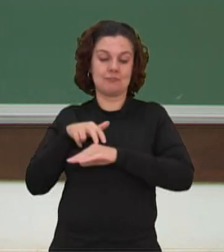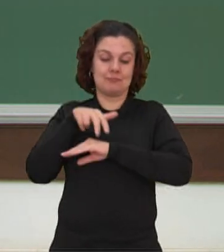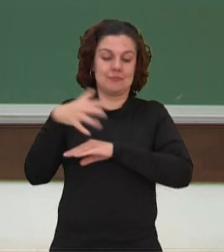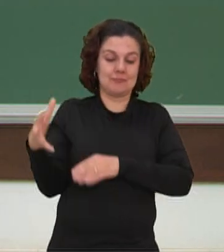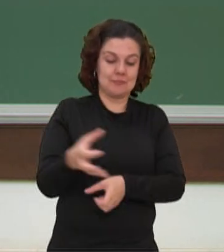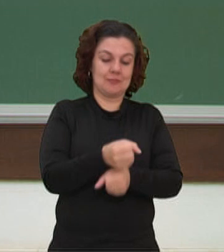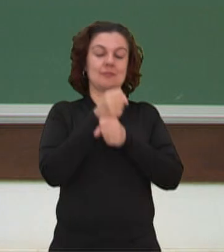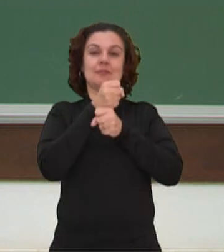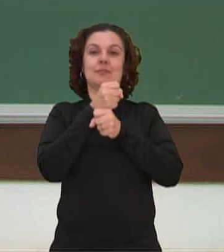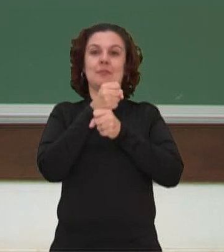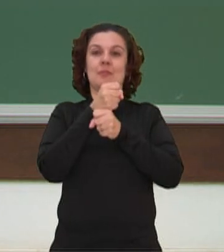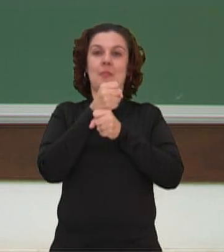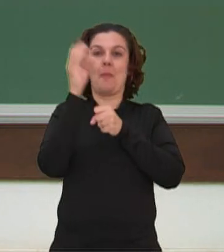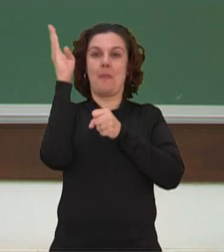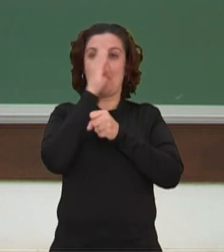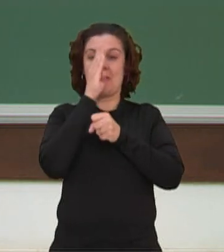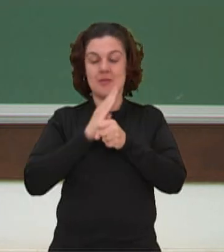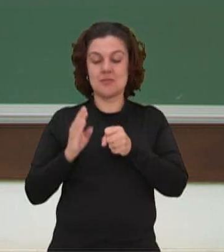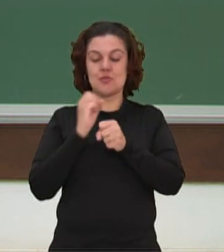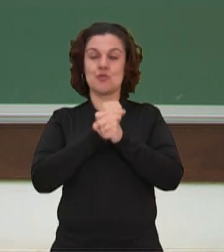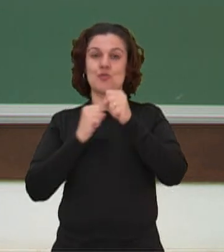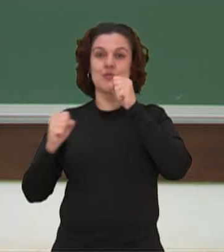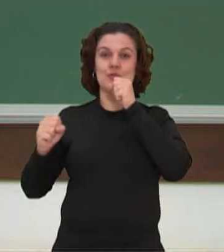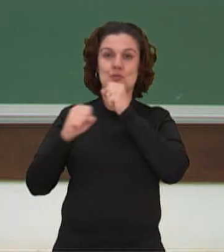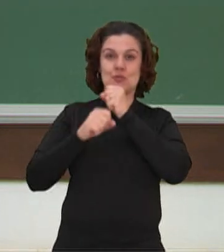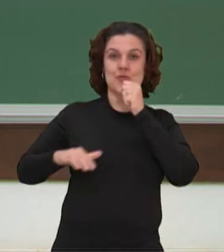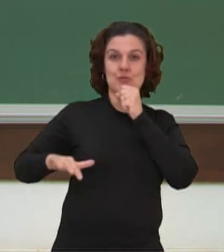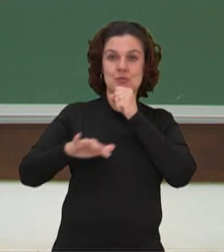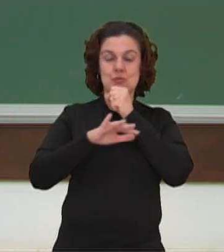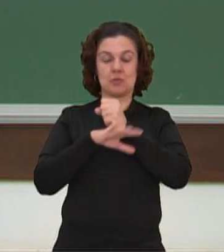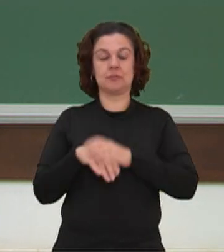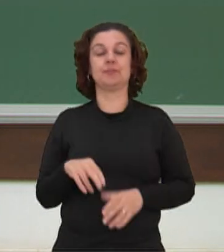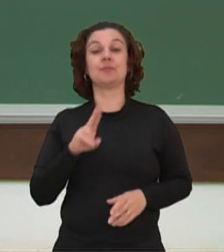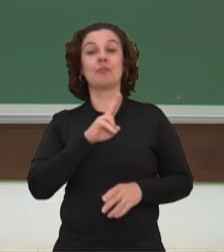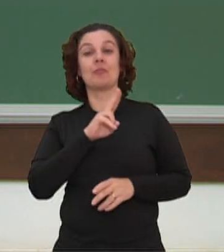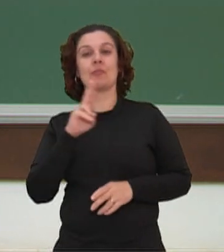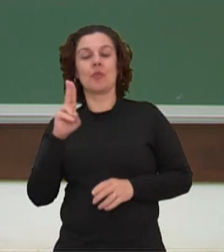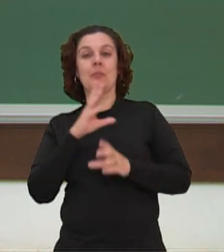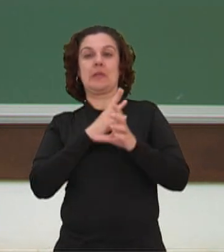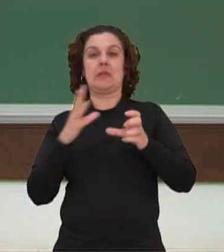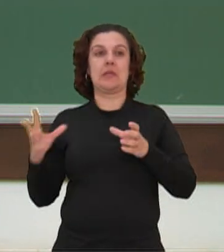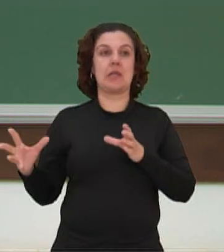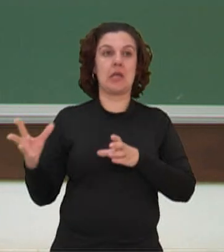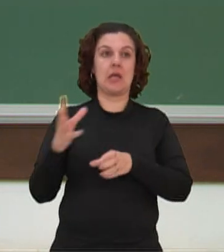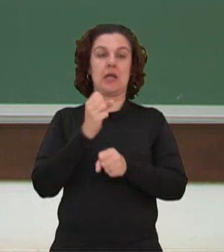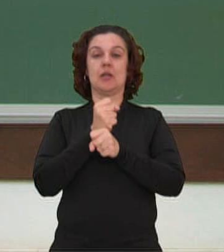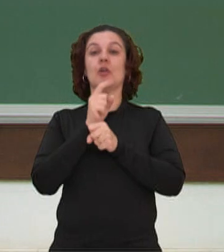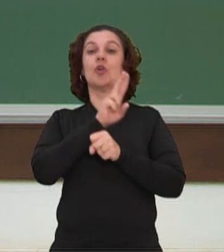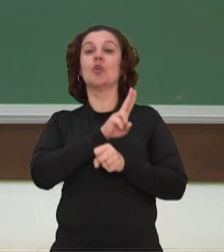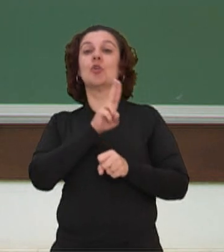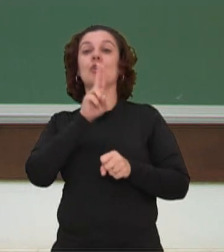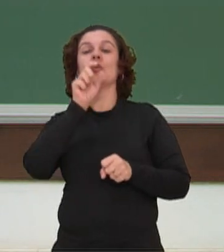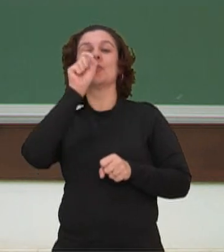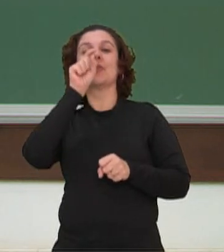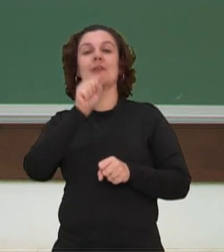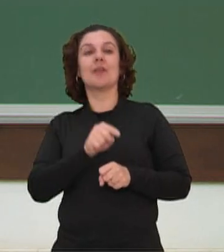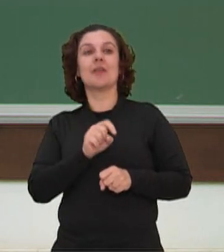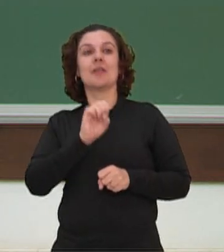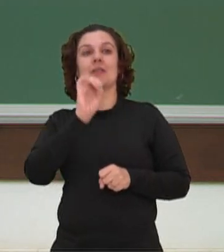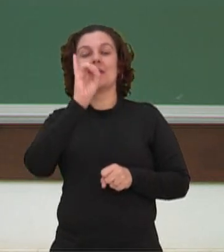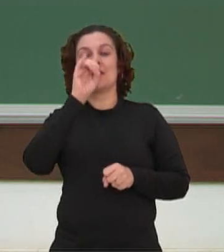tornar o Brasil um país socialista. O nome desse golpe frustrado, então os adversários deram o nome